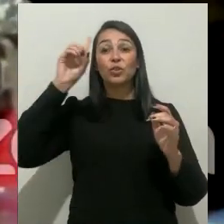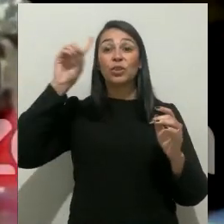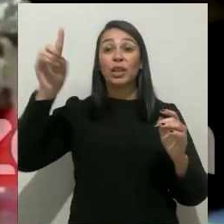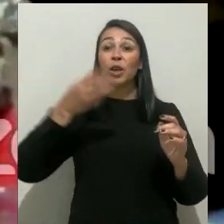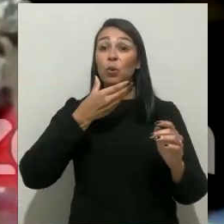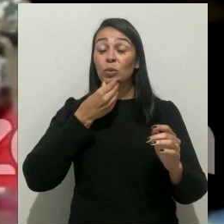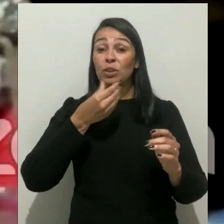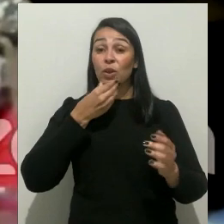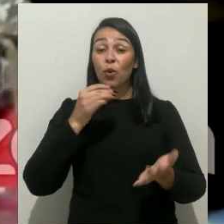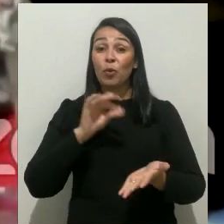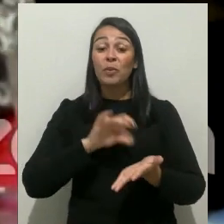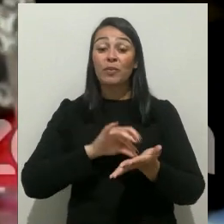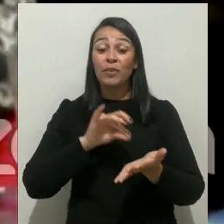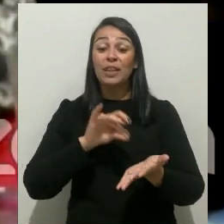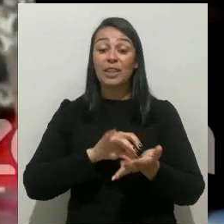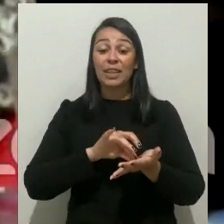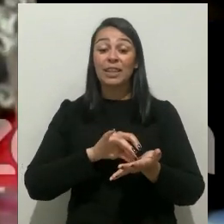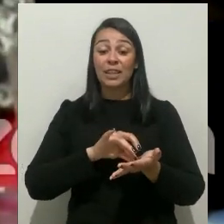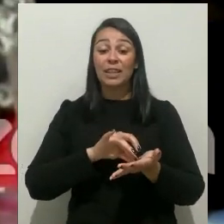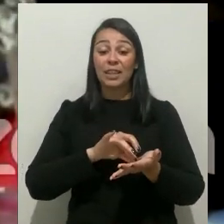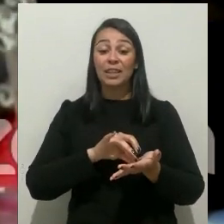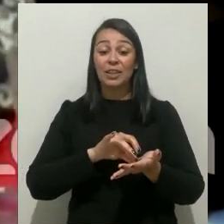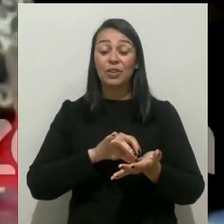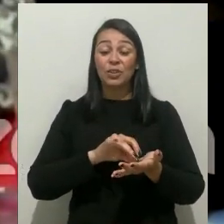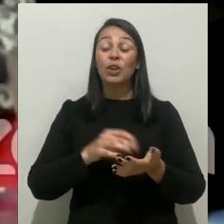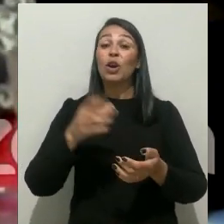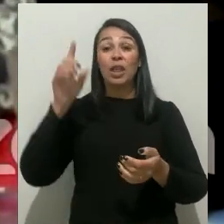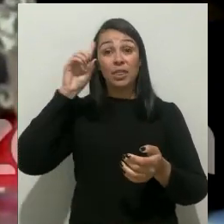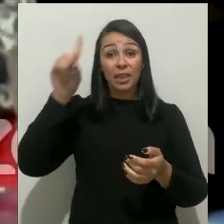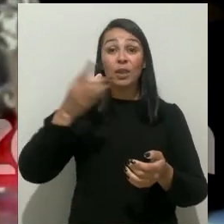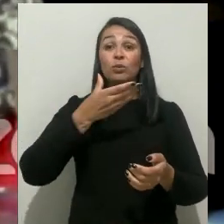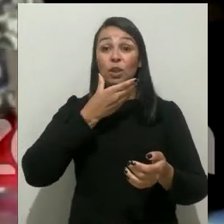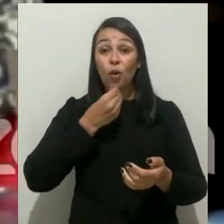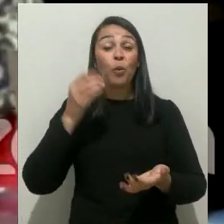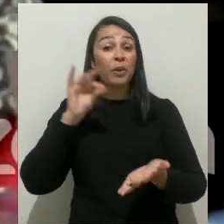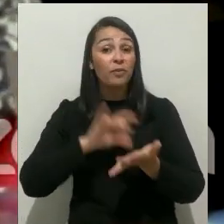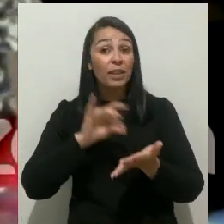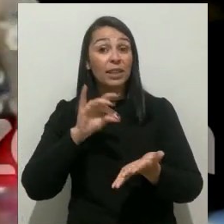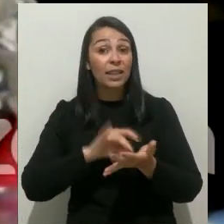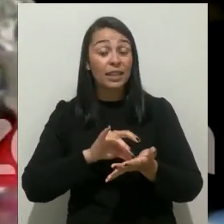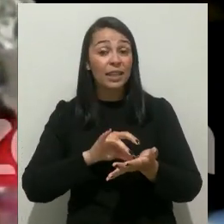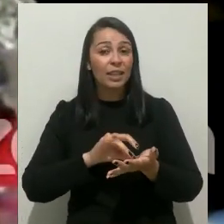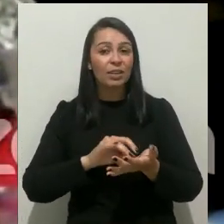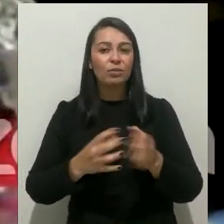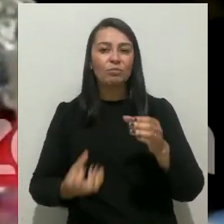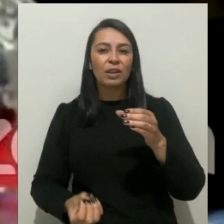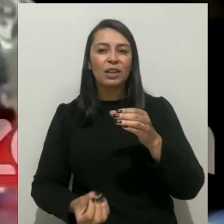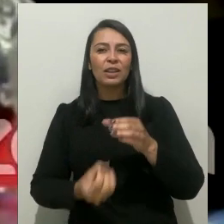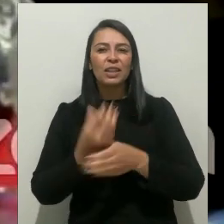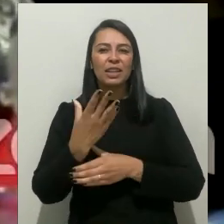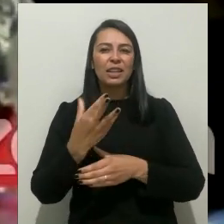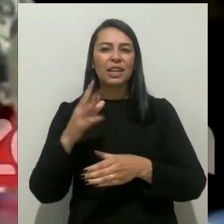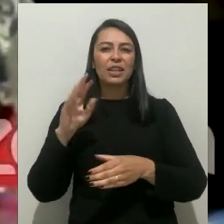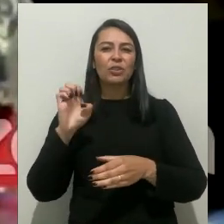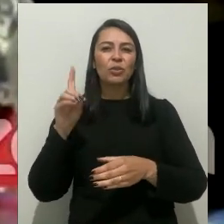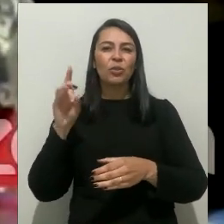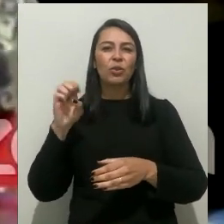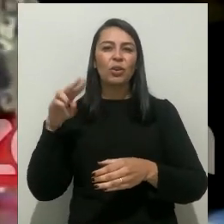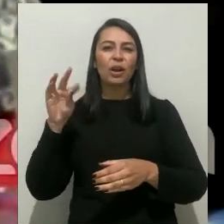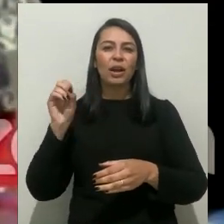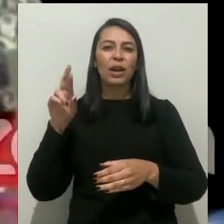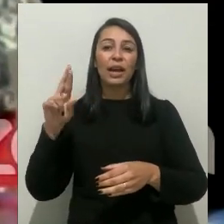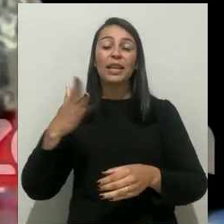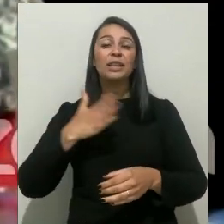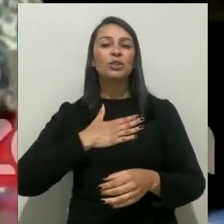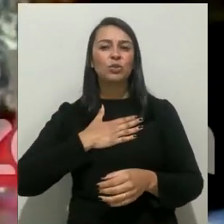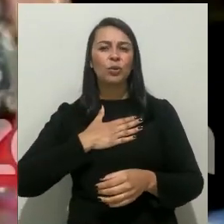homem verdadeiro. Essa dualidade da natureza, Deus e homem verdadeiro. Criador e redentor meu. Isso